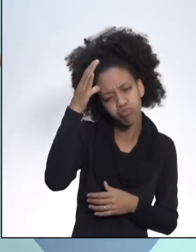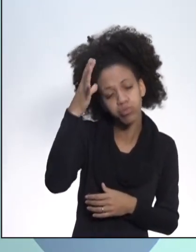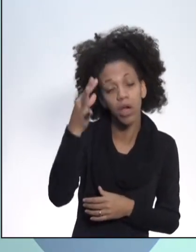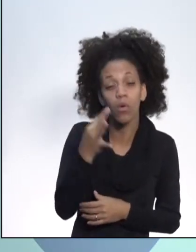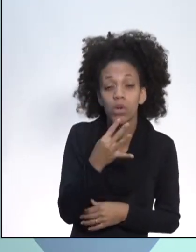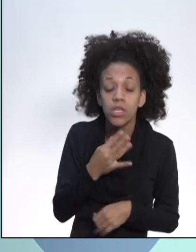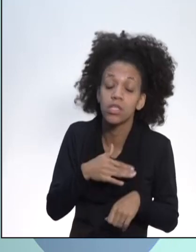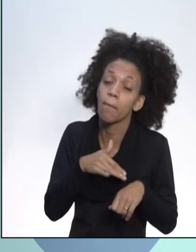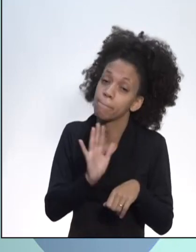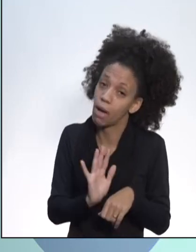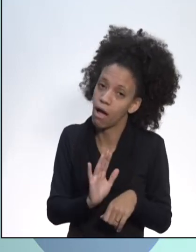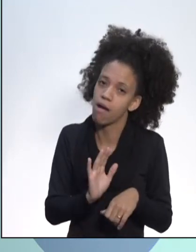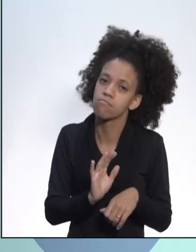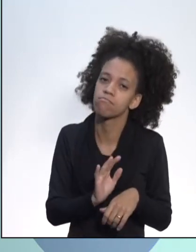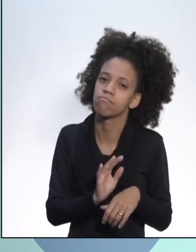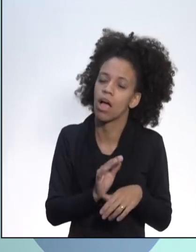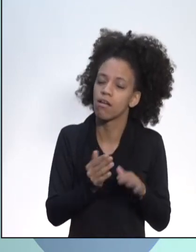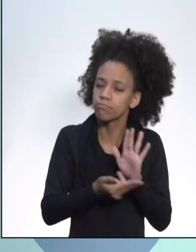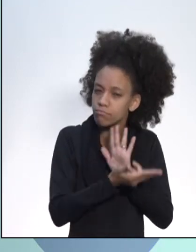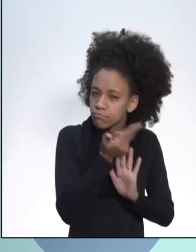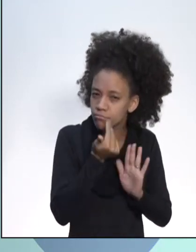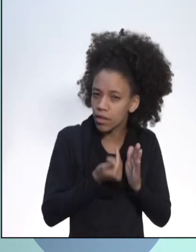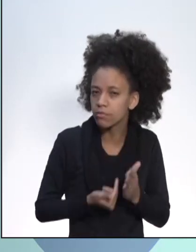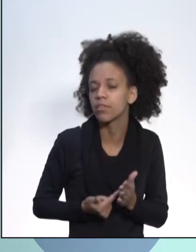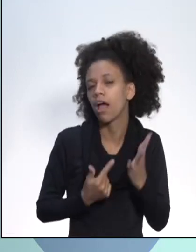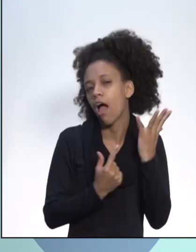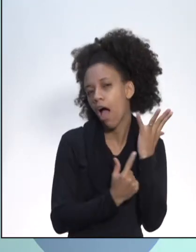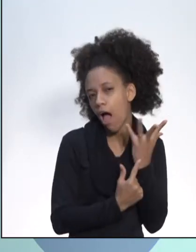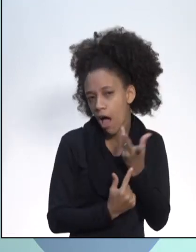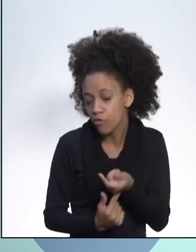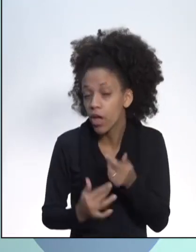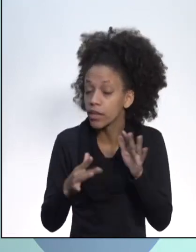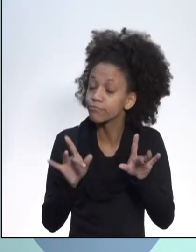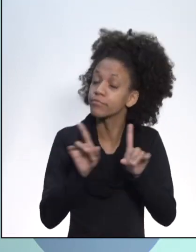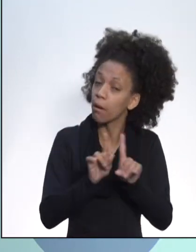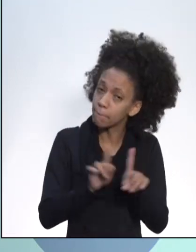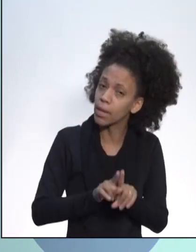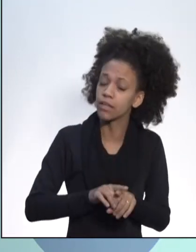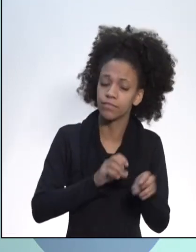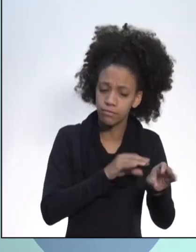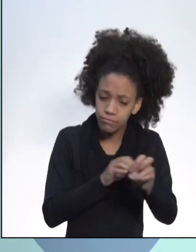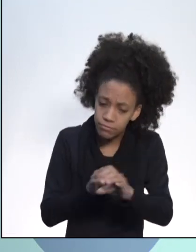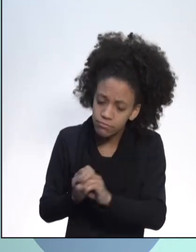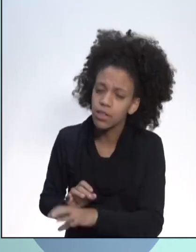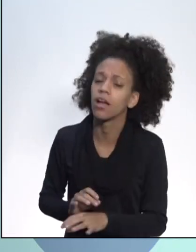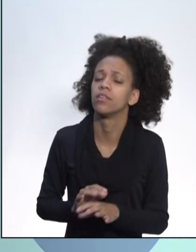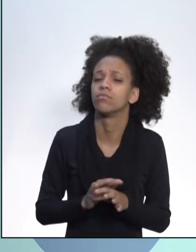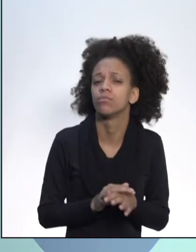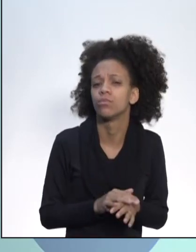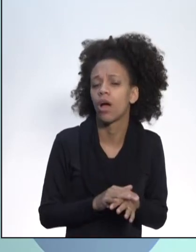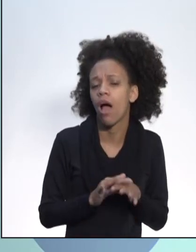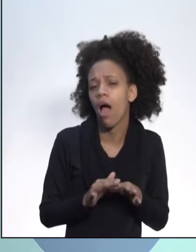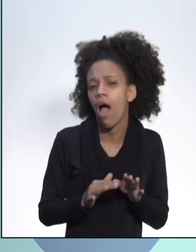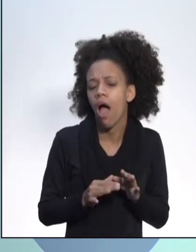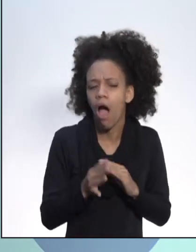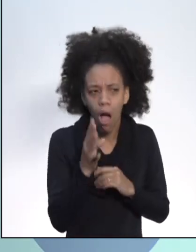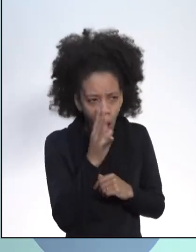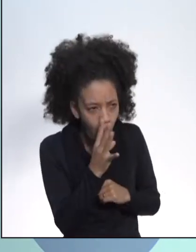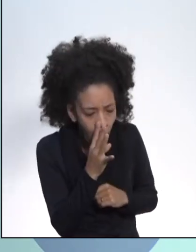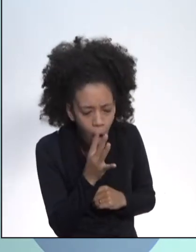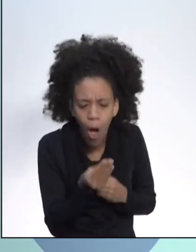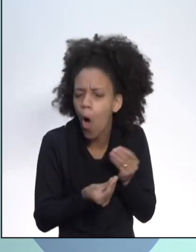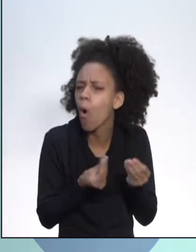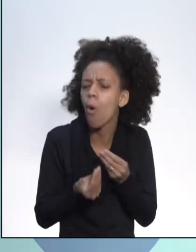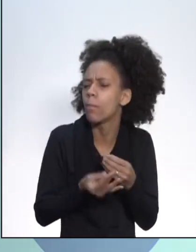pouco mais a questão da arte, e vai ensinando, quando você desenvolve essa competência, a apreciação. Como que você